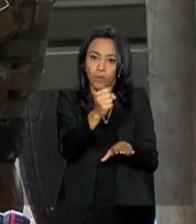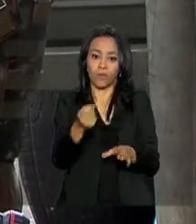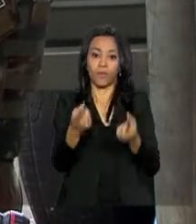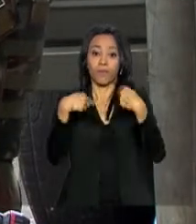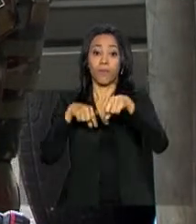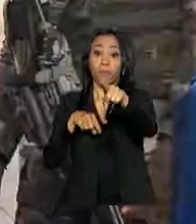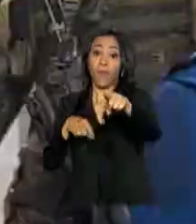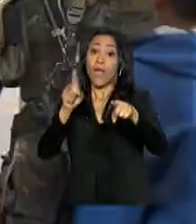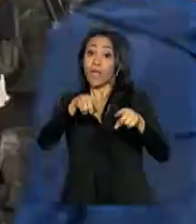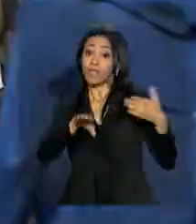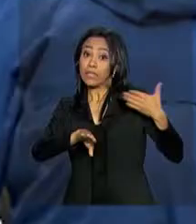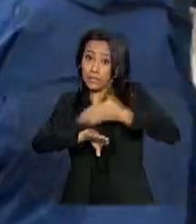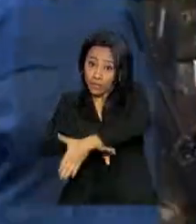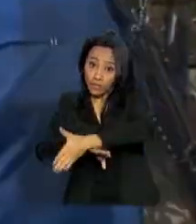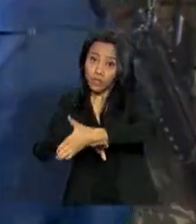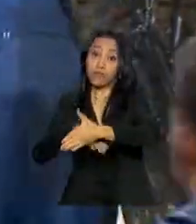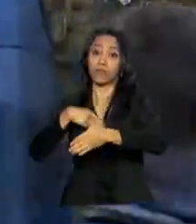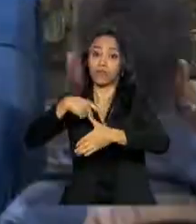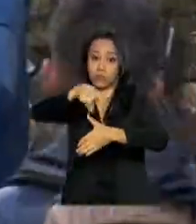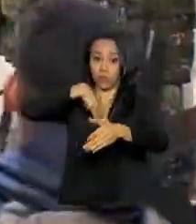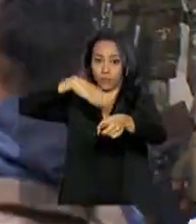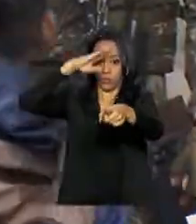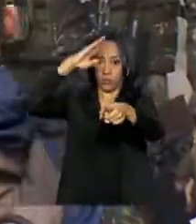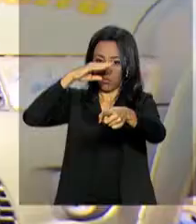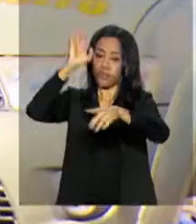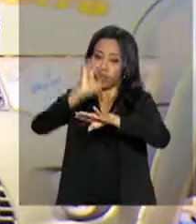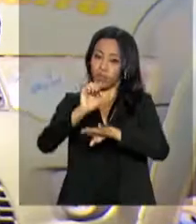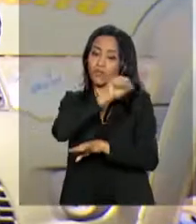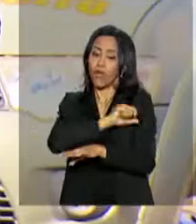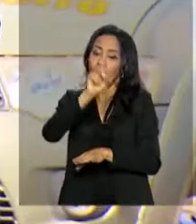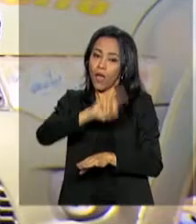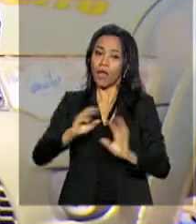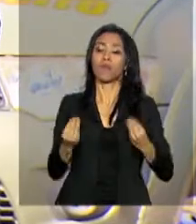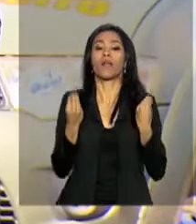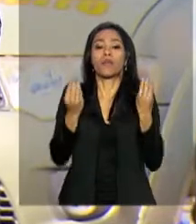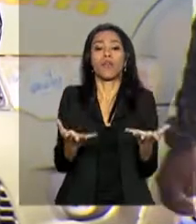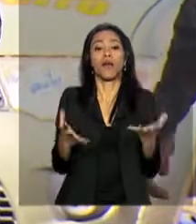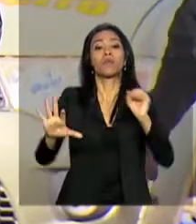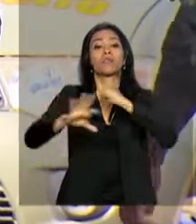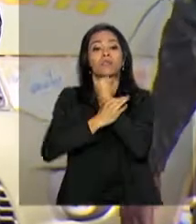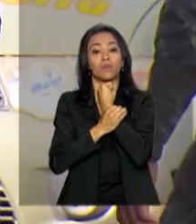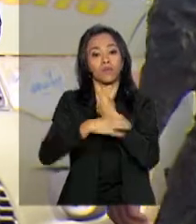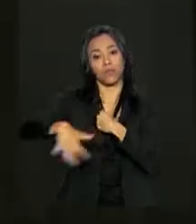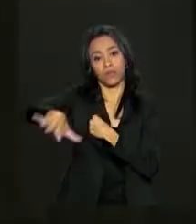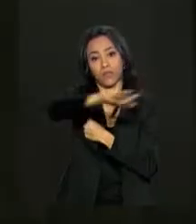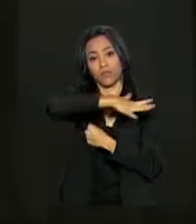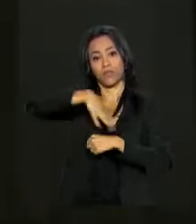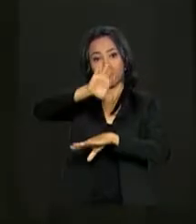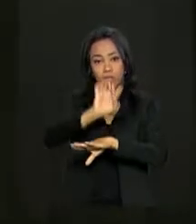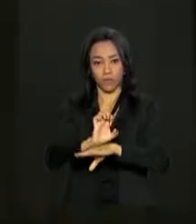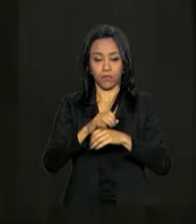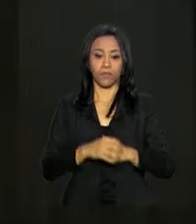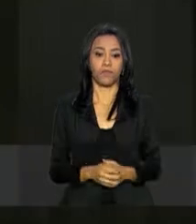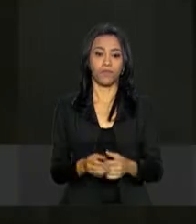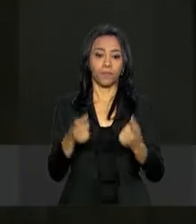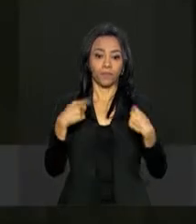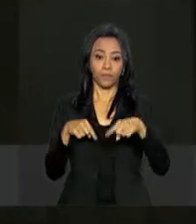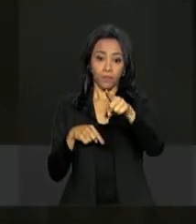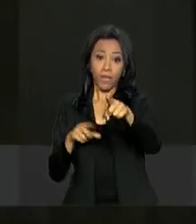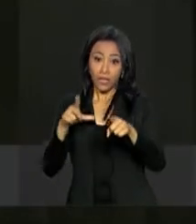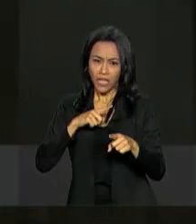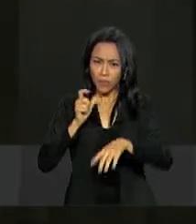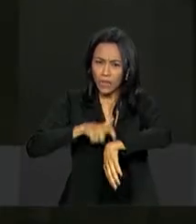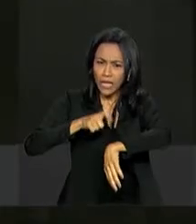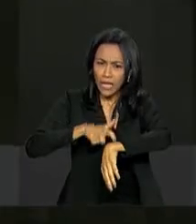vista como um meio para se retomar a credibilidade da política de segurança do Estado. Se tem tempo determinado,